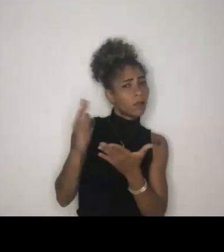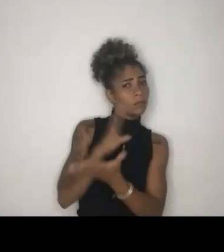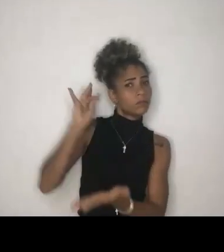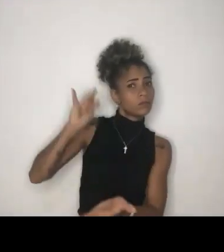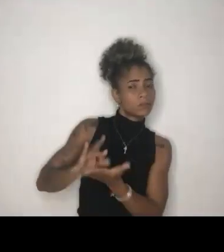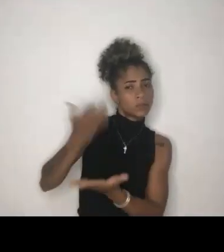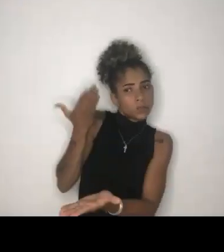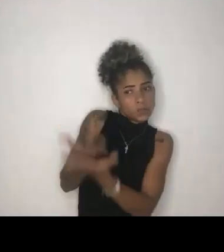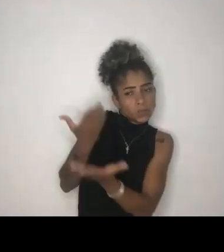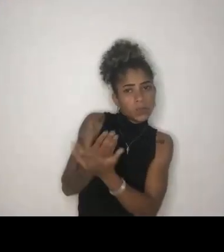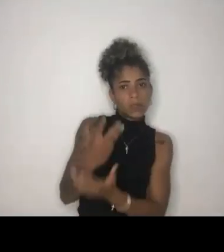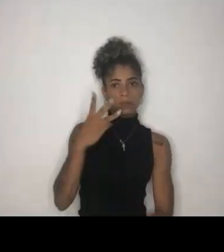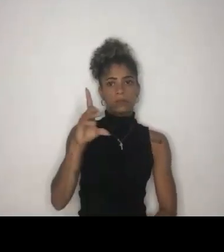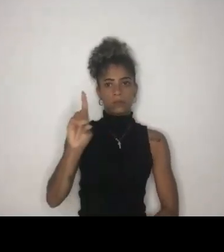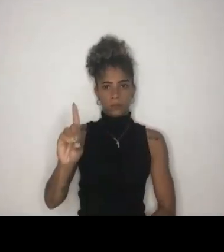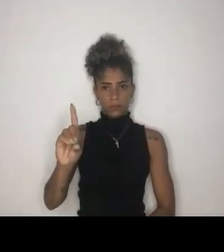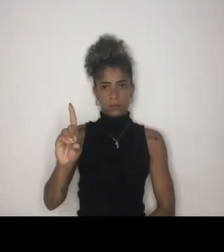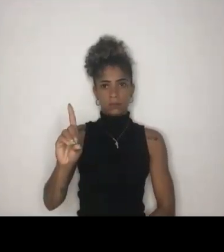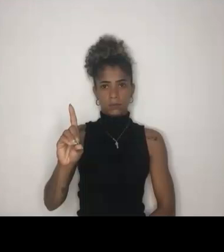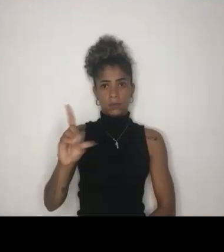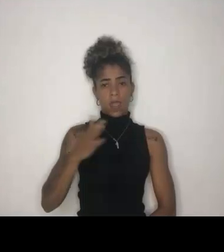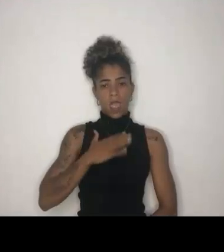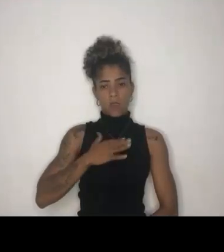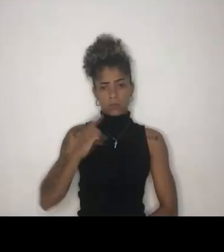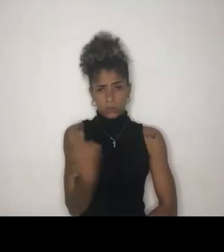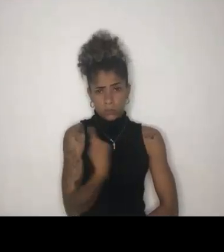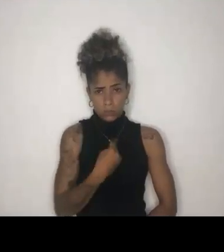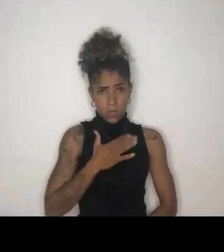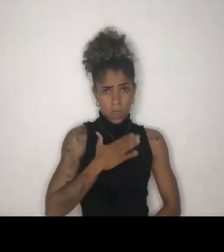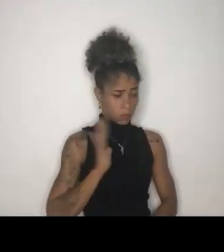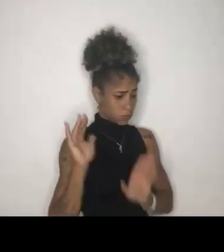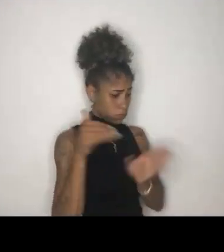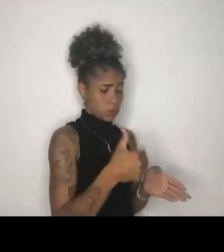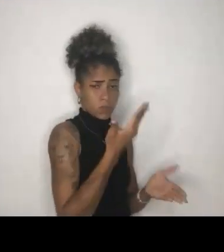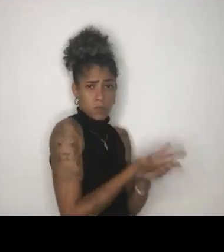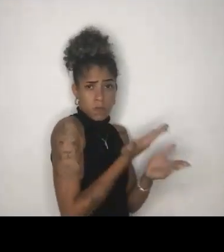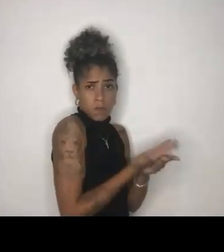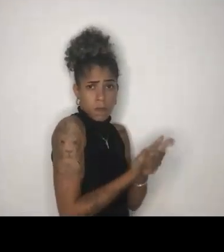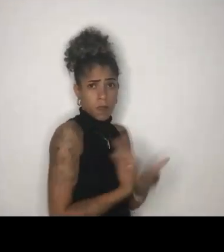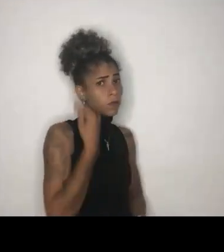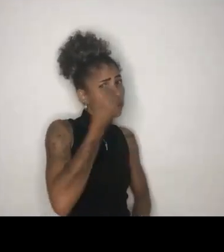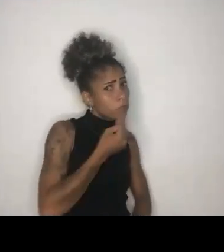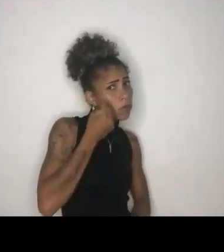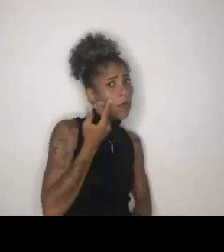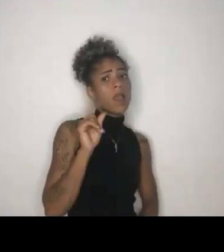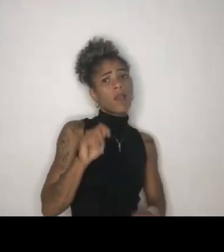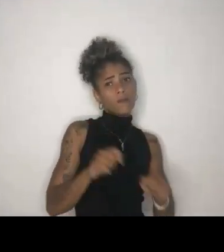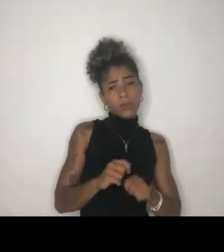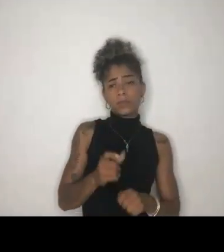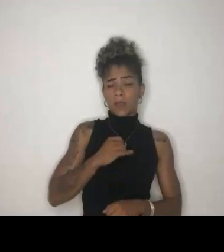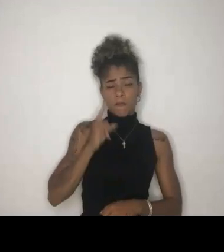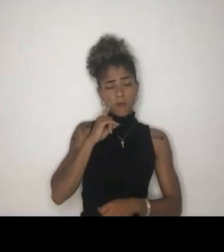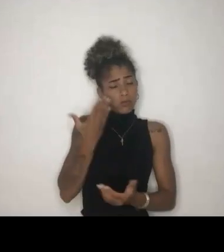estudar o 3D tudo autodidata tá gente eu acho que assim a minha eu vivi várias faculdades autodidata né